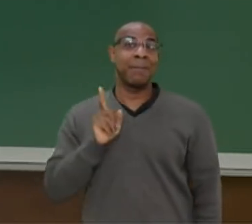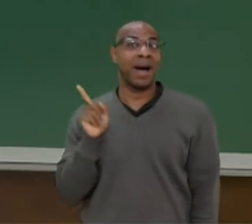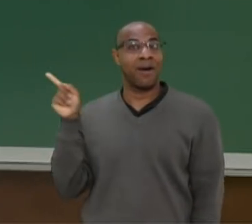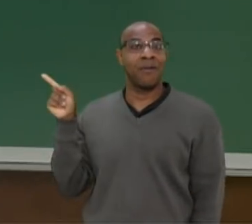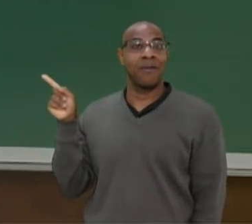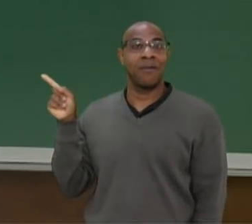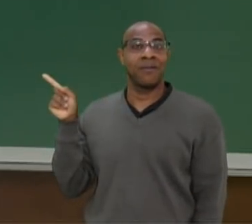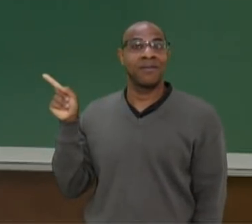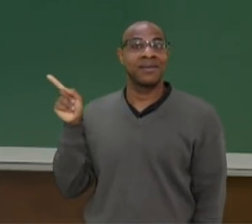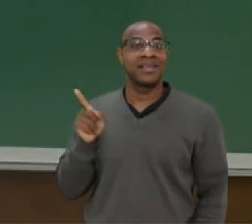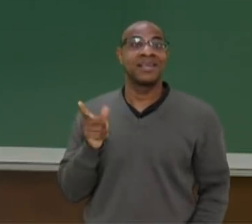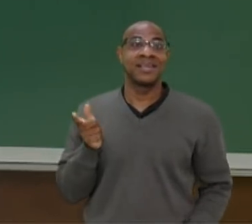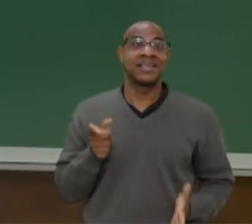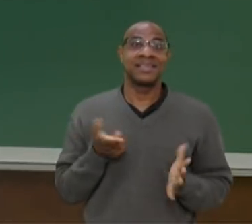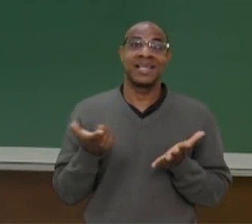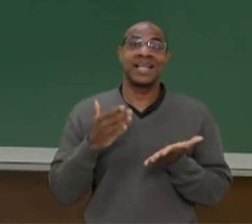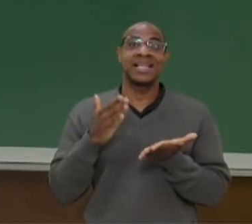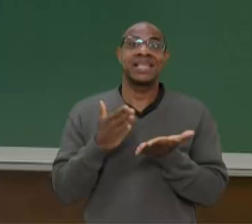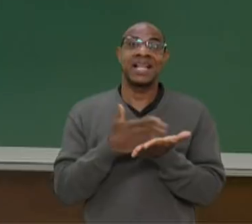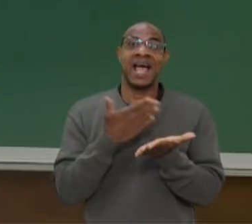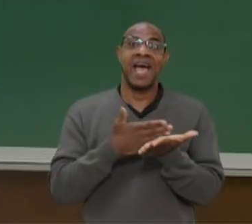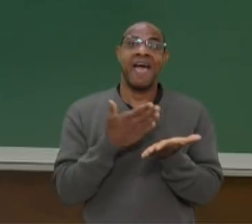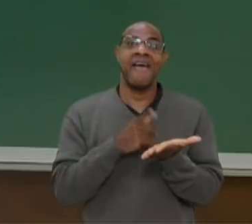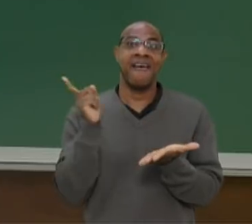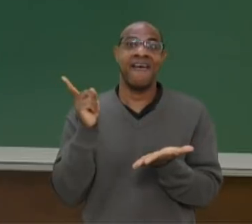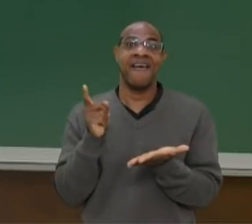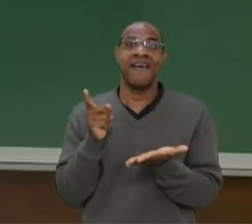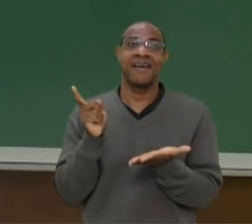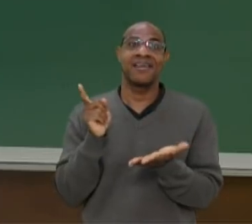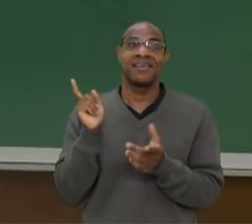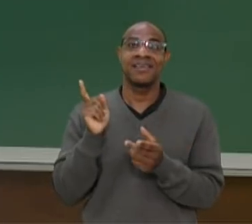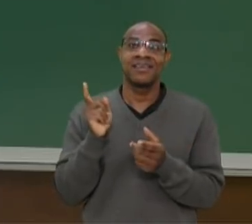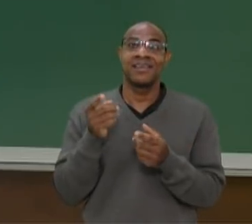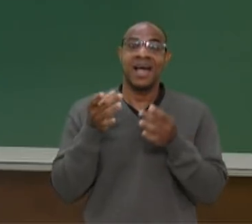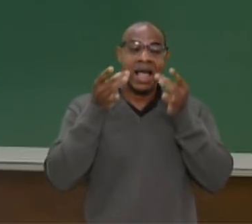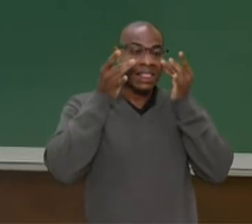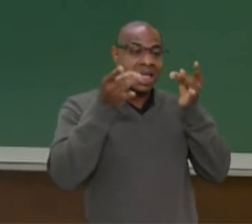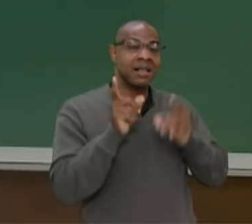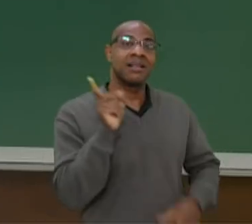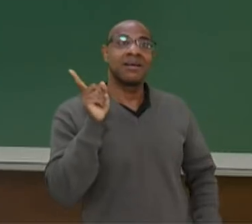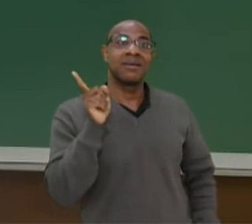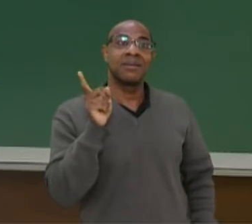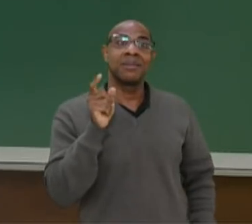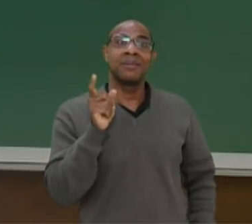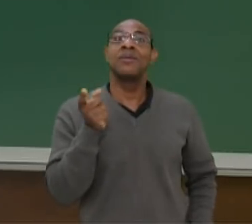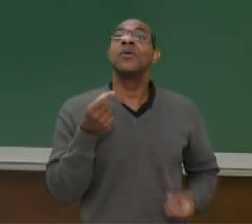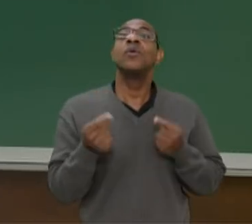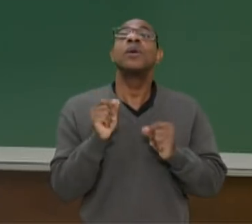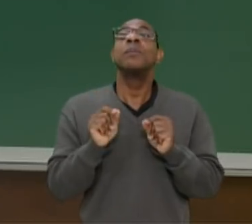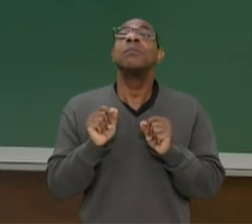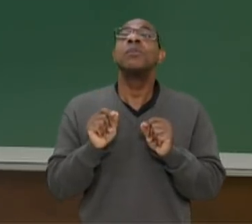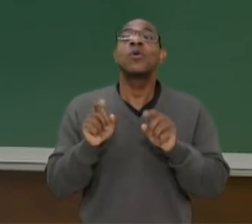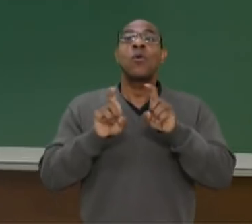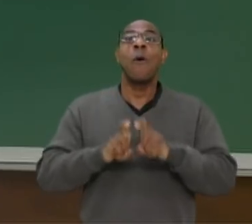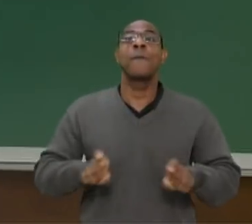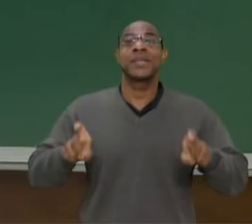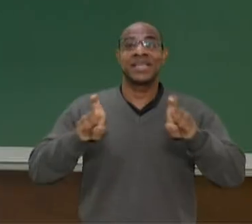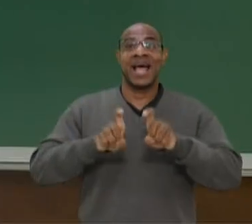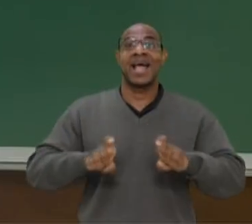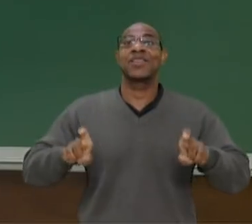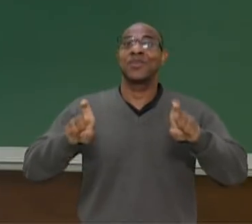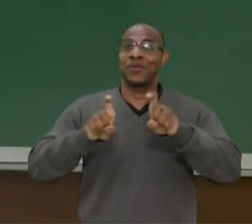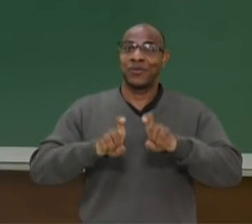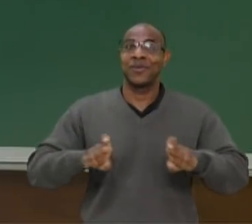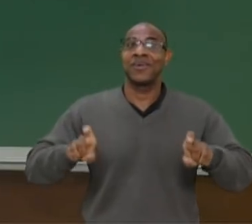principal dessa revista chama atenção para o computador, ou